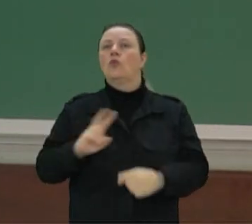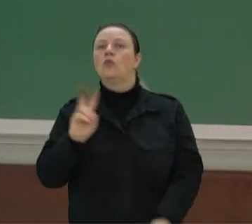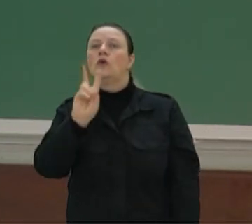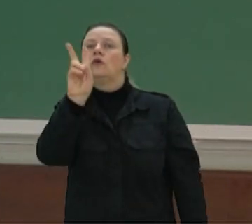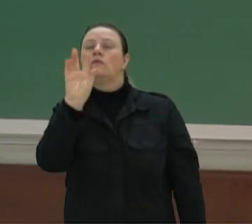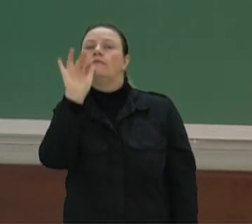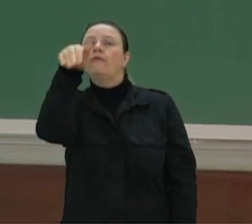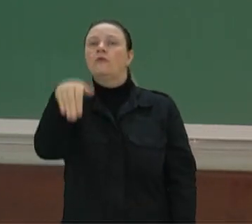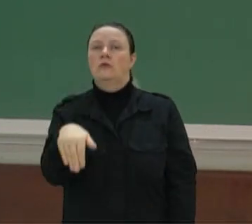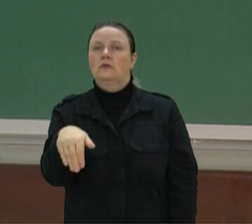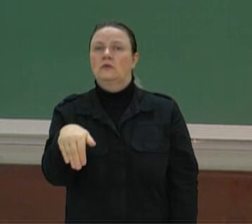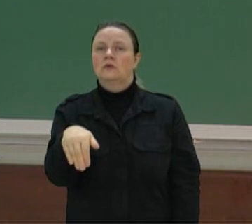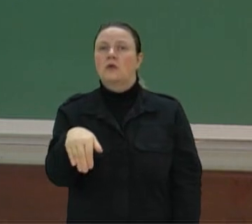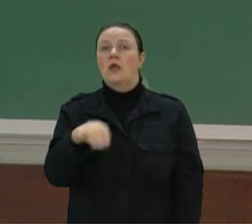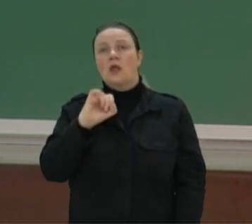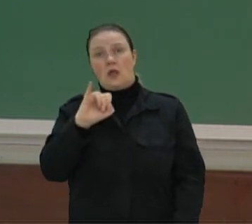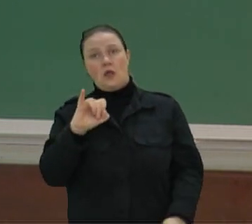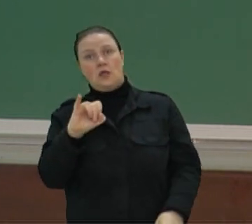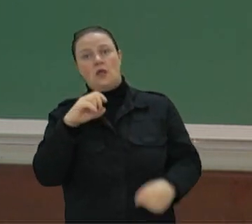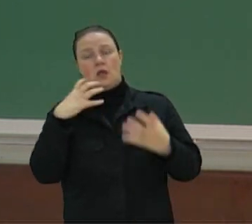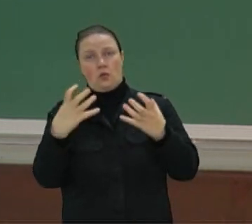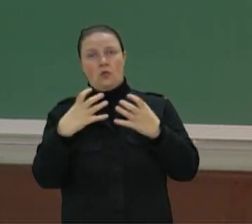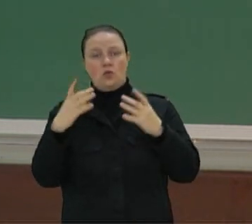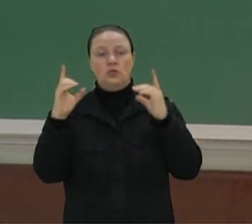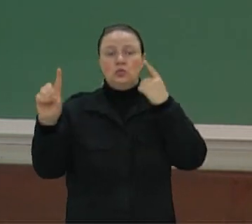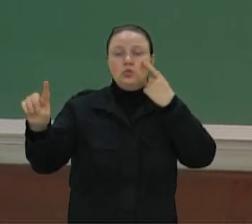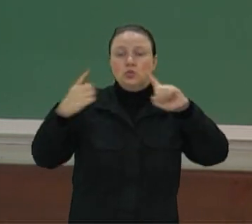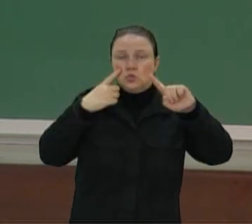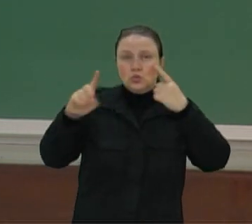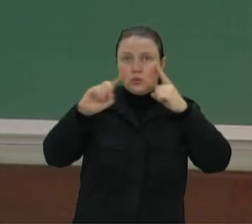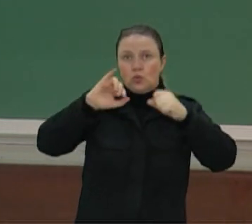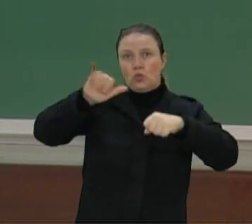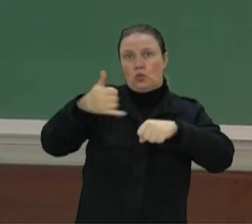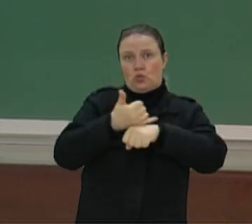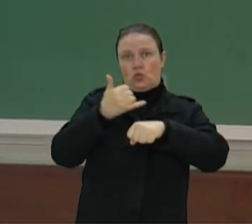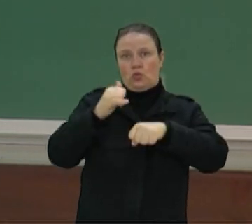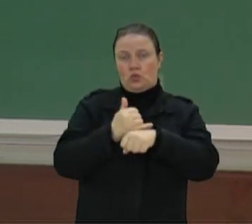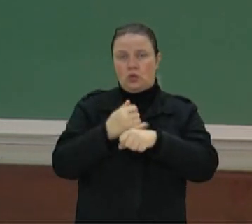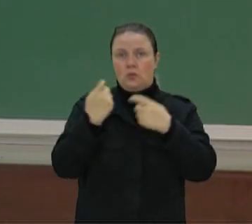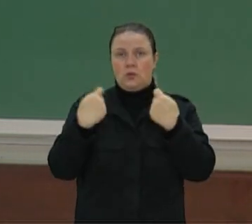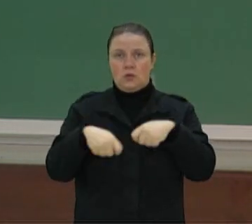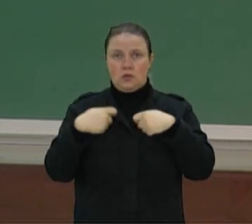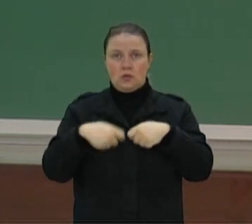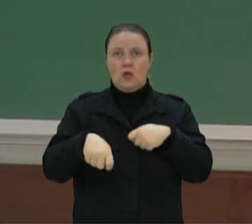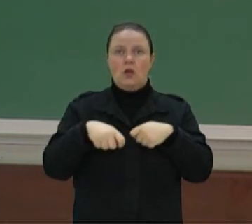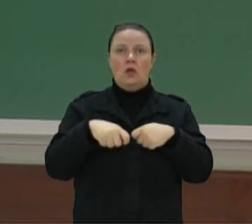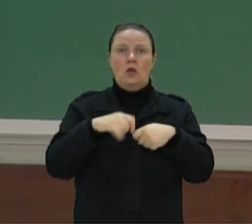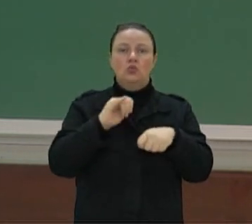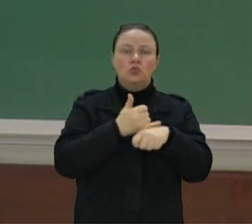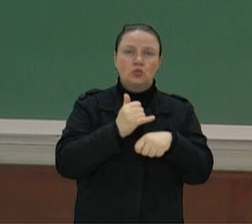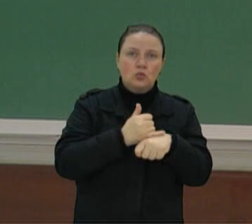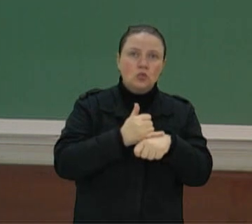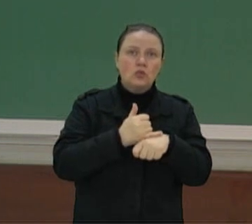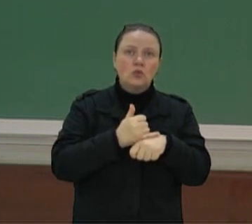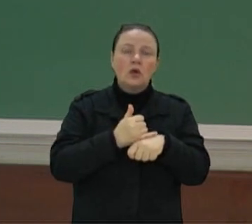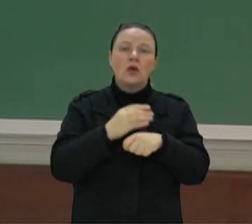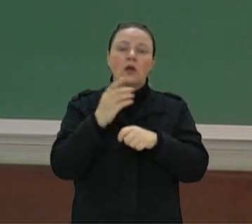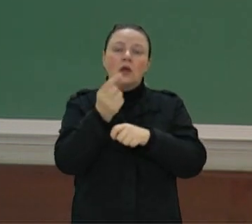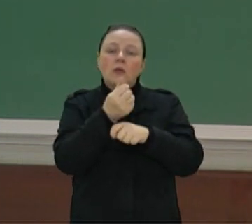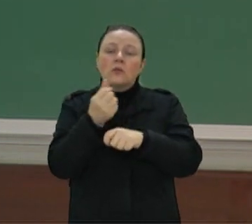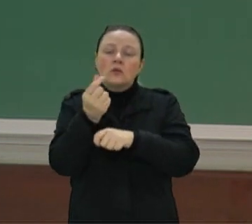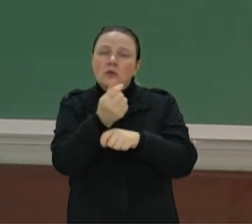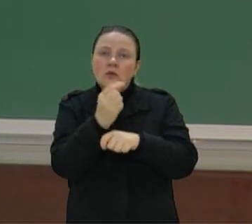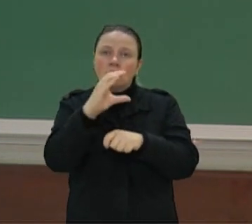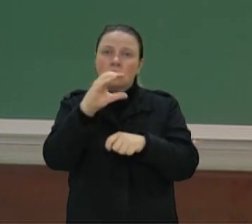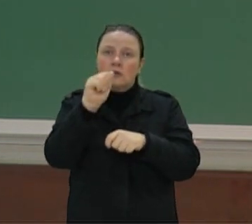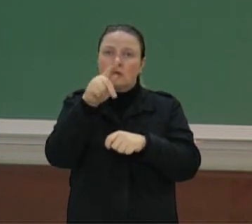saber os juros, você precisa pegar o montante e subtrair do seu capital, tá certo? Não é a capital do Brasil não, tá? É a